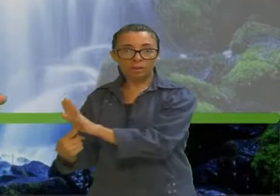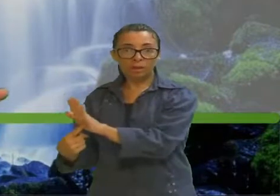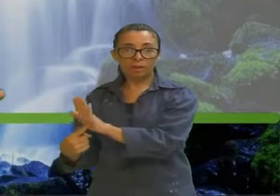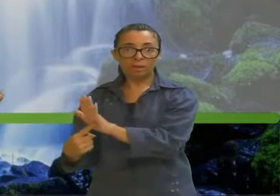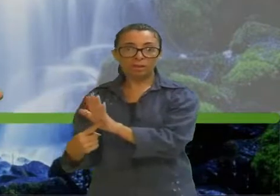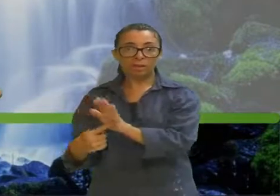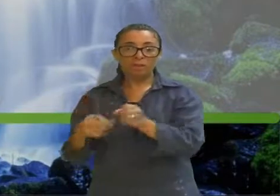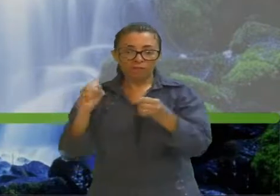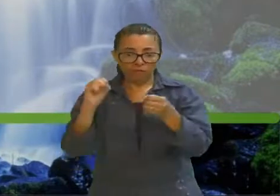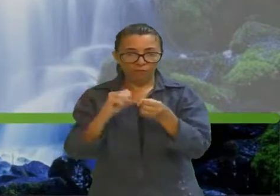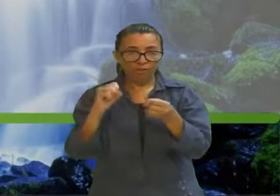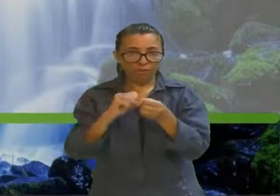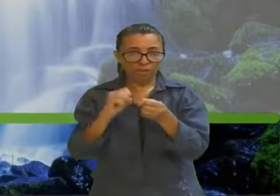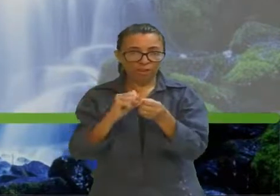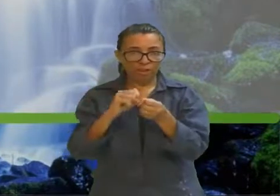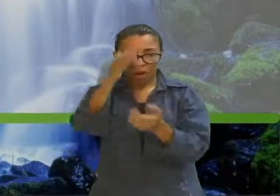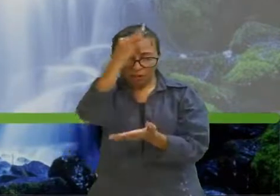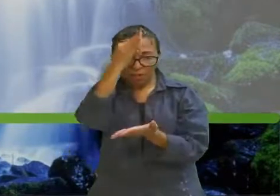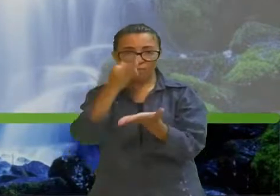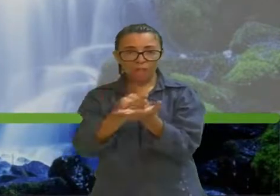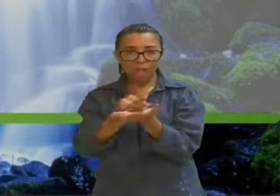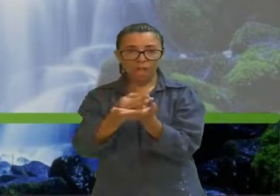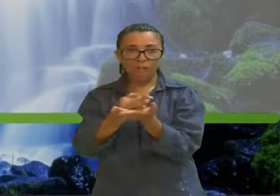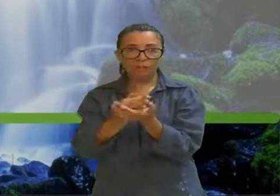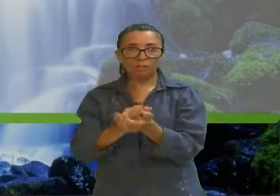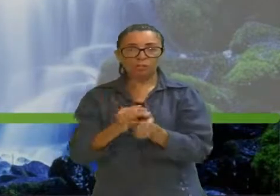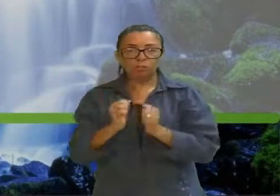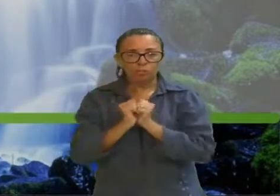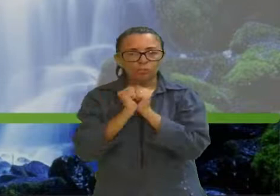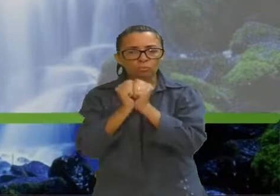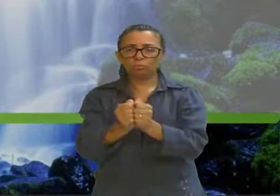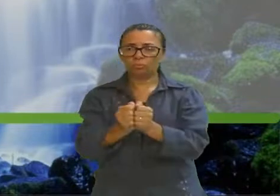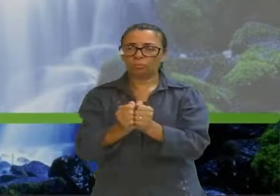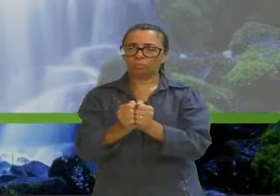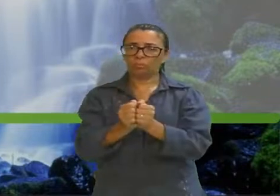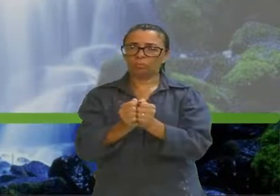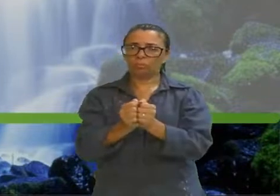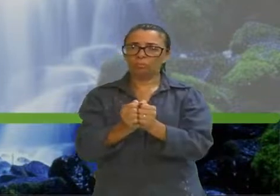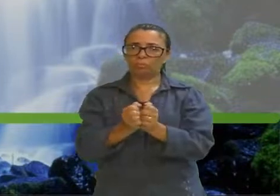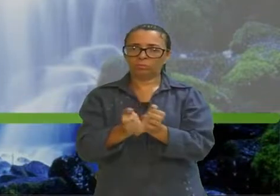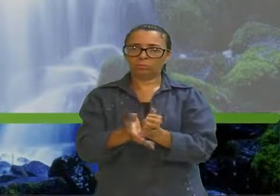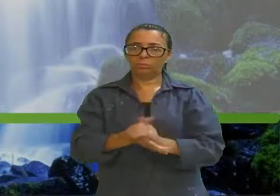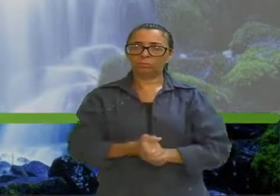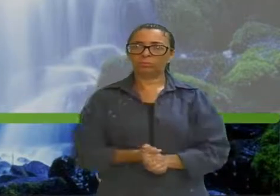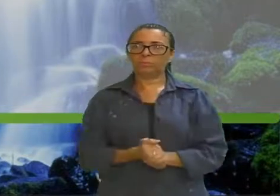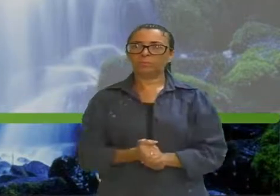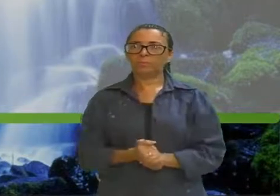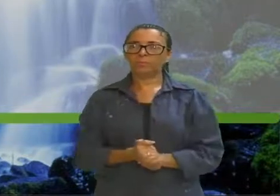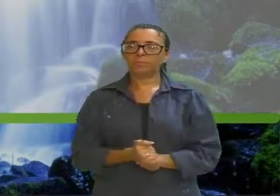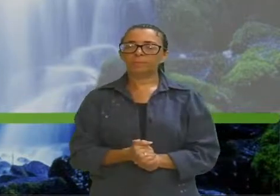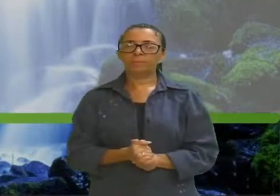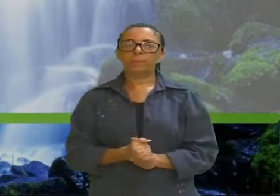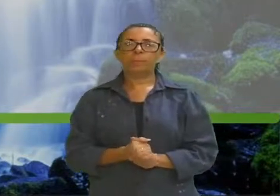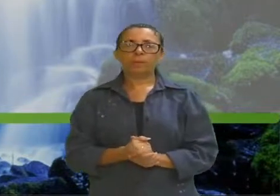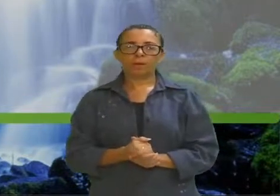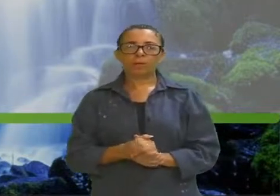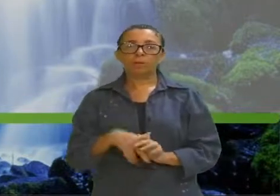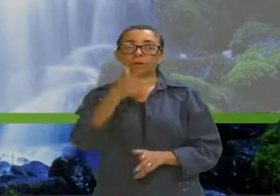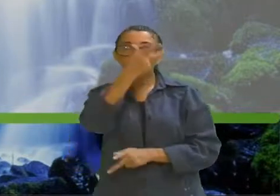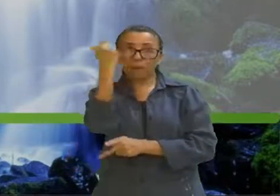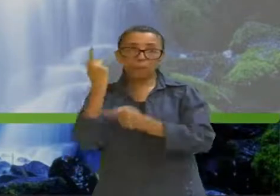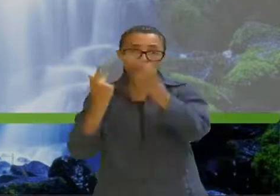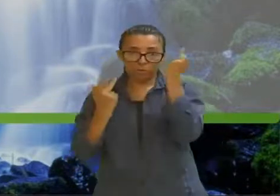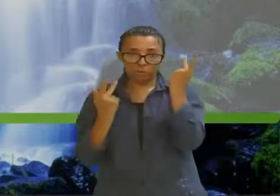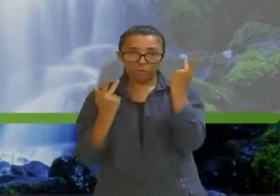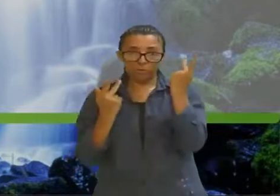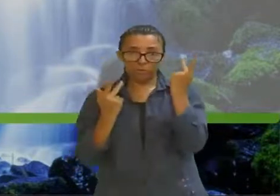Então, Jesus disse que aquele que faz a vontade do Pai Celestial é que tem um relacionamento íntimo com Ele. E é